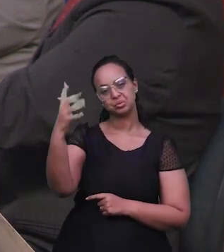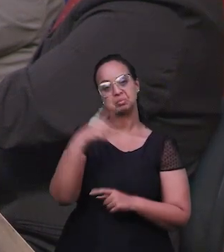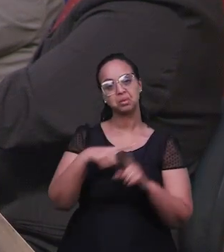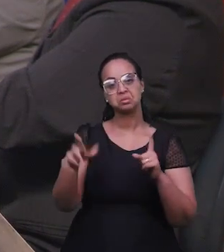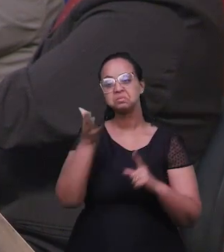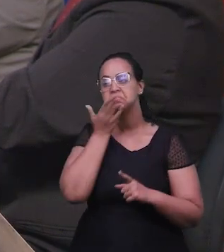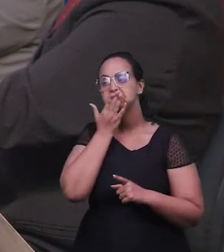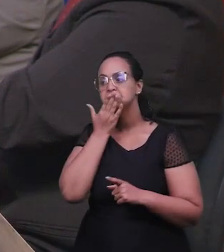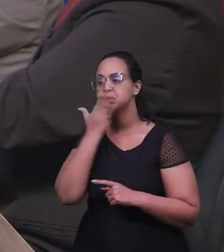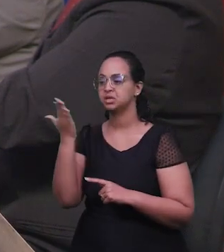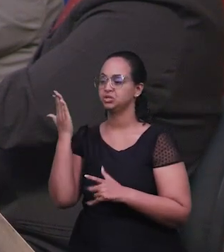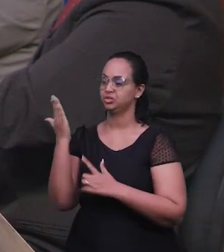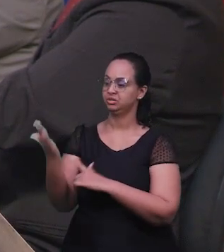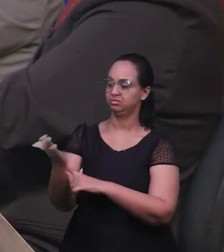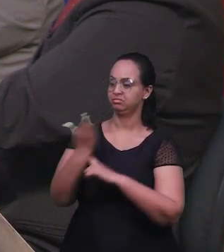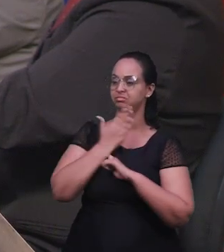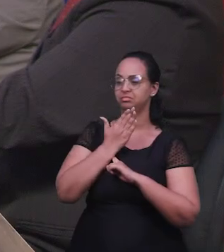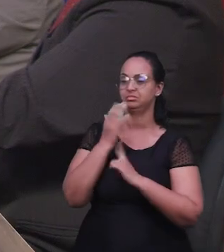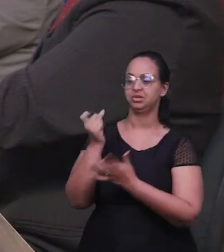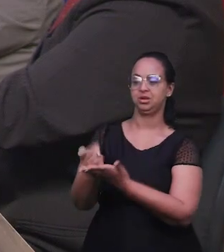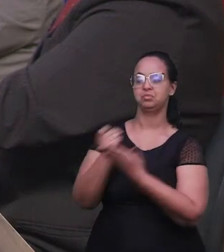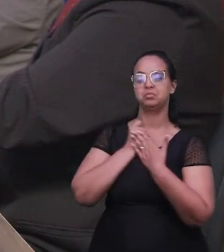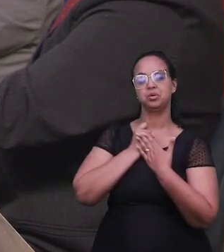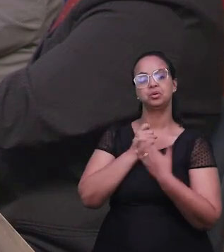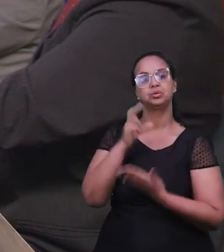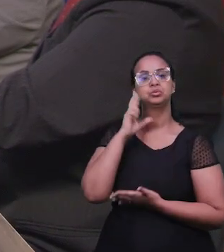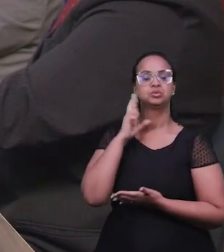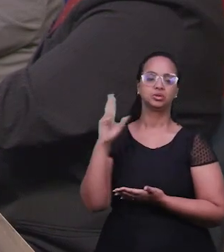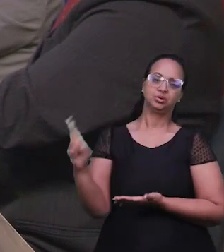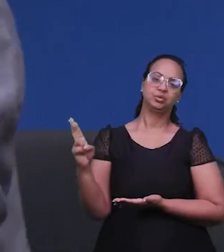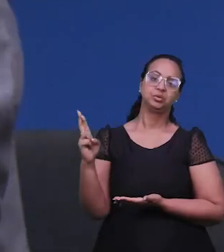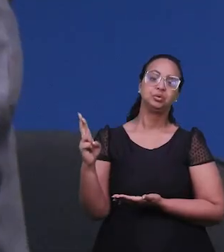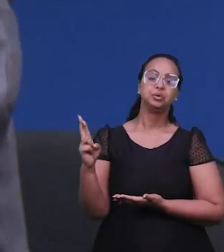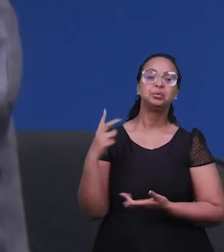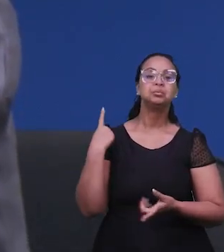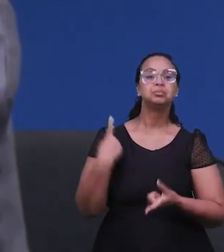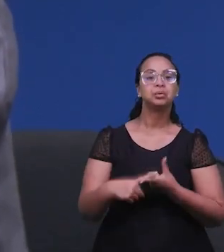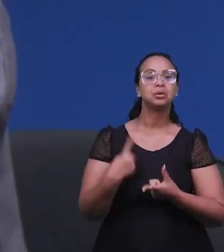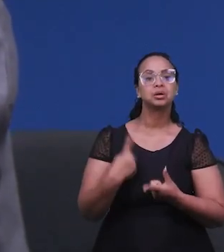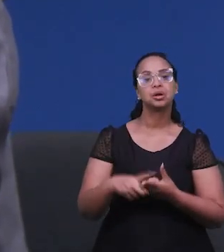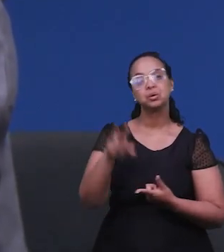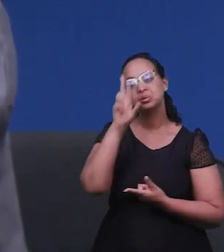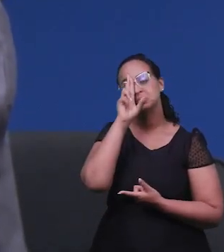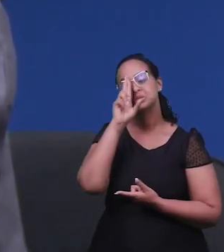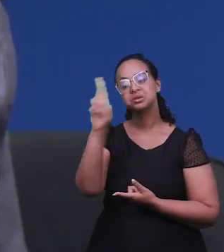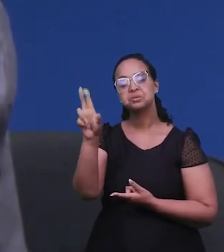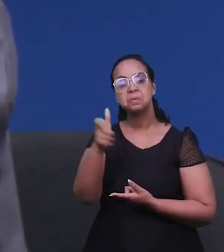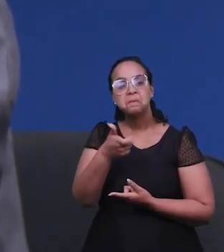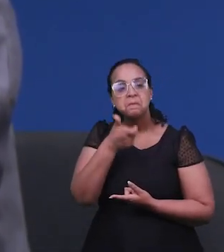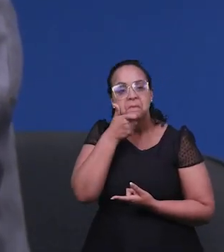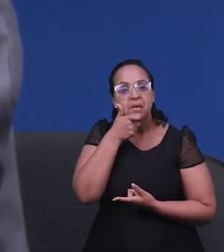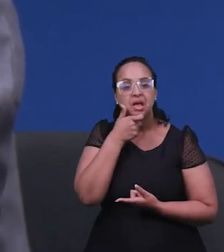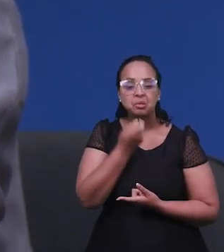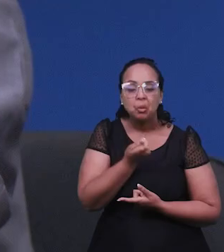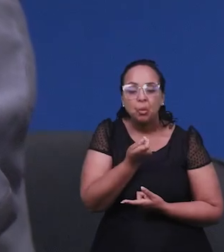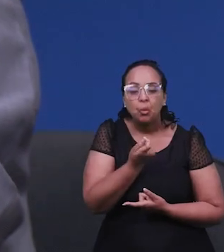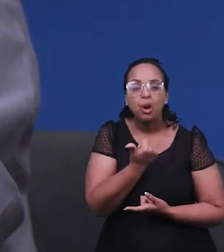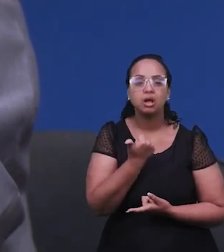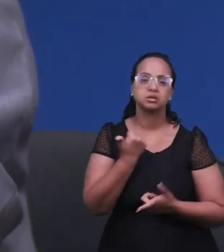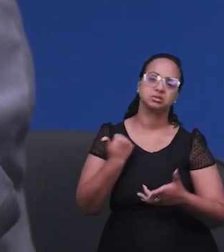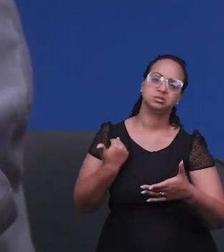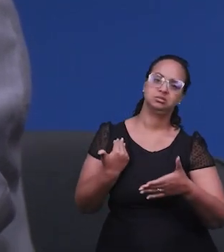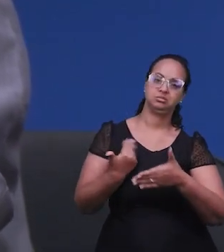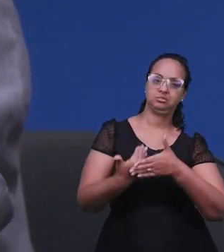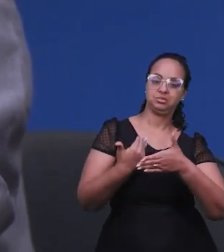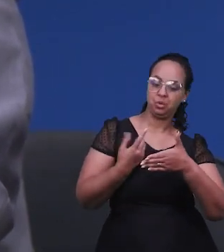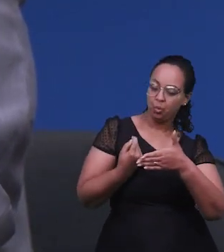a pessoa pedir ajuda para o Senhor. Glória a Deus. Invocai-o enquanto está perto. O Senhor está perto.